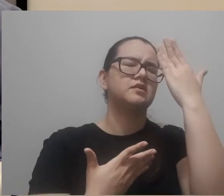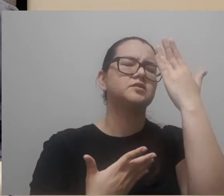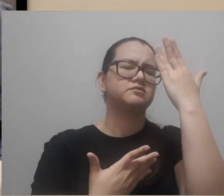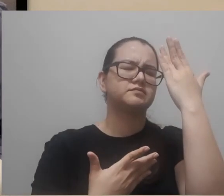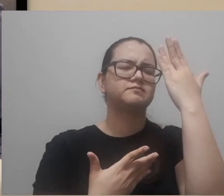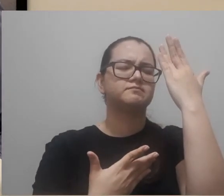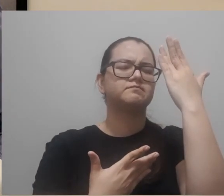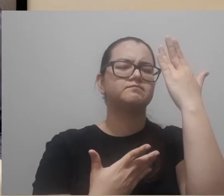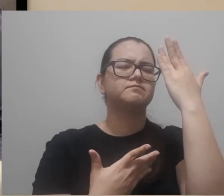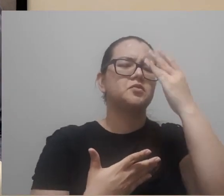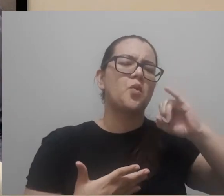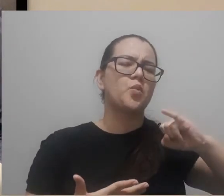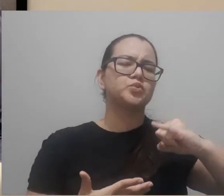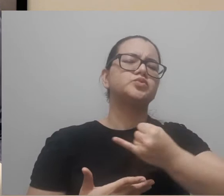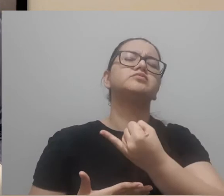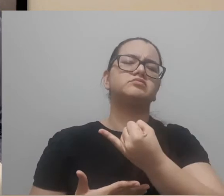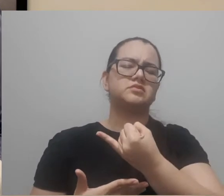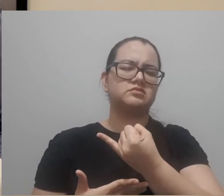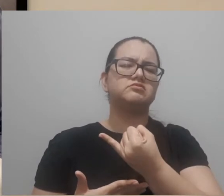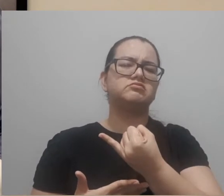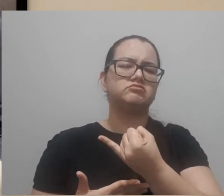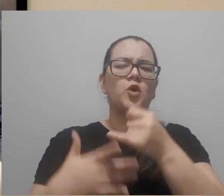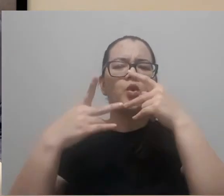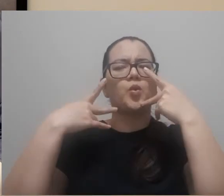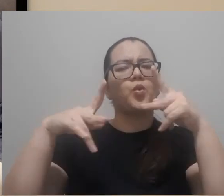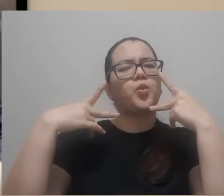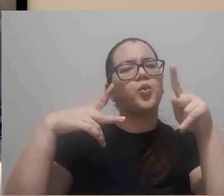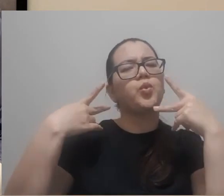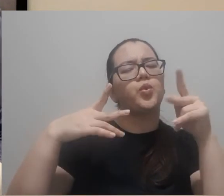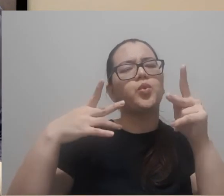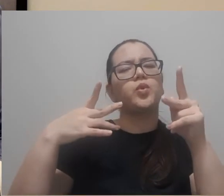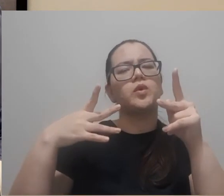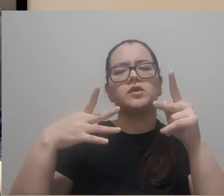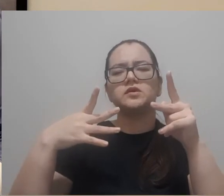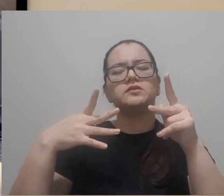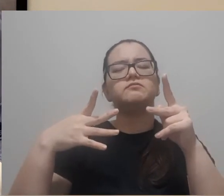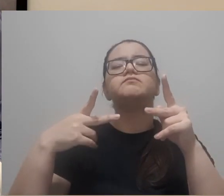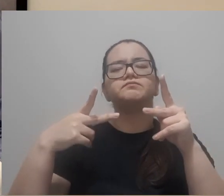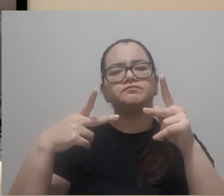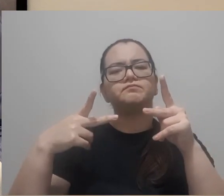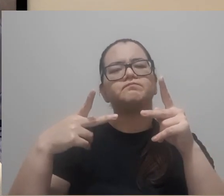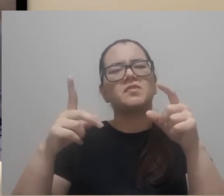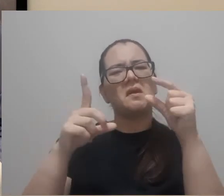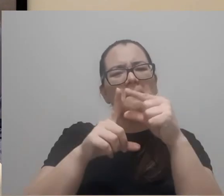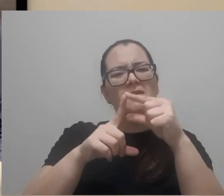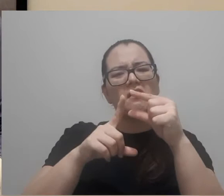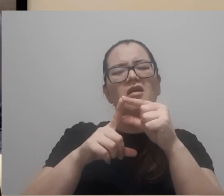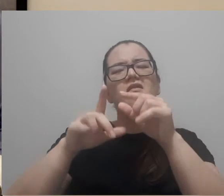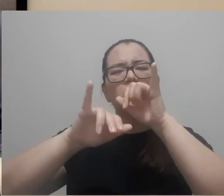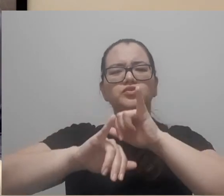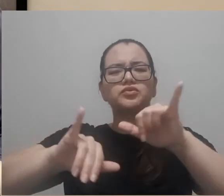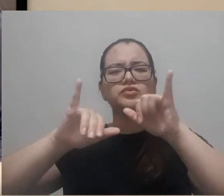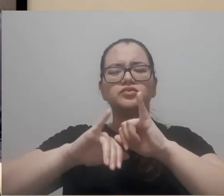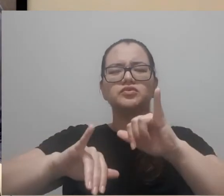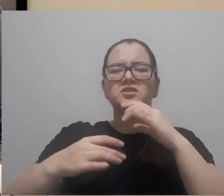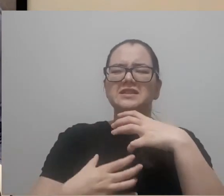essa oportunidade de pregar a tua palavra, que essa palavra, Senhor, possa frutificar no